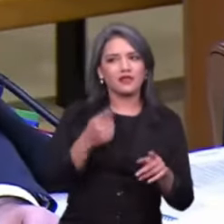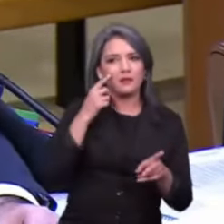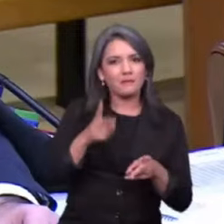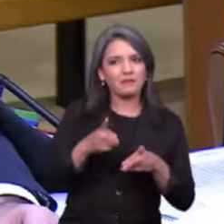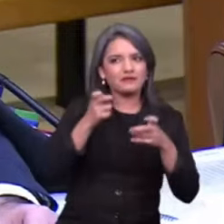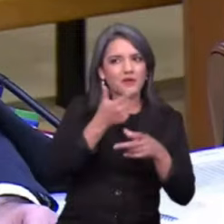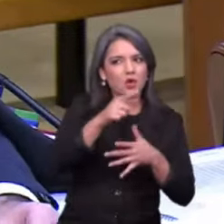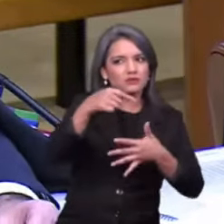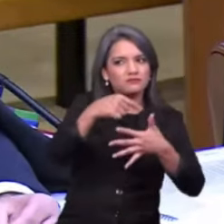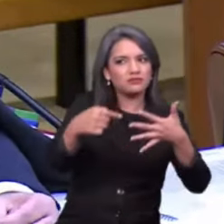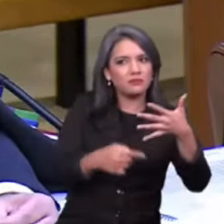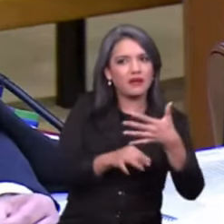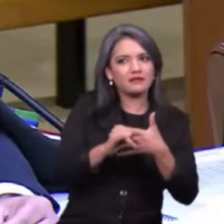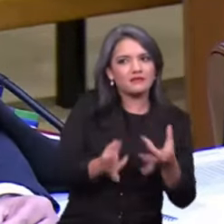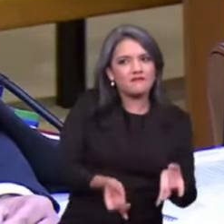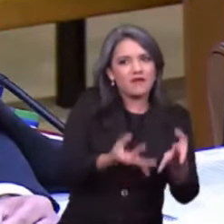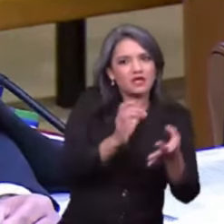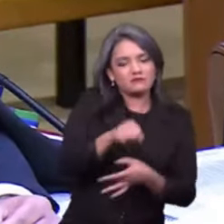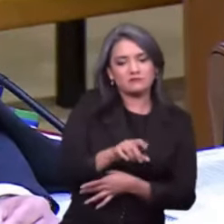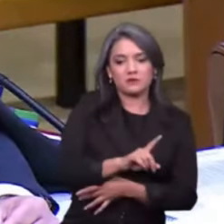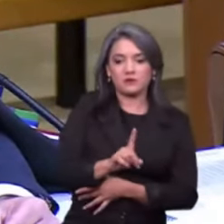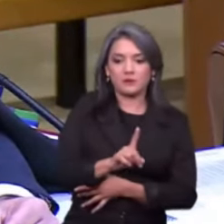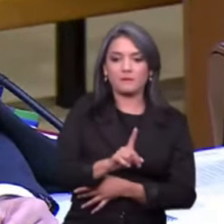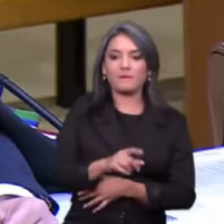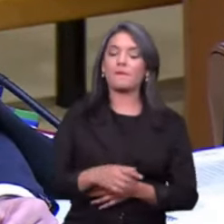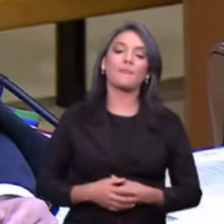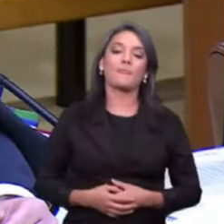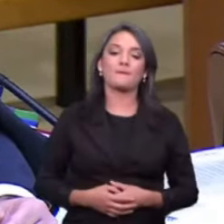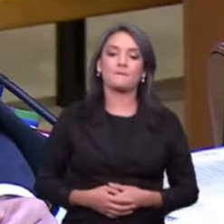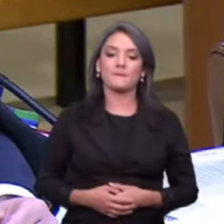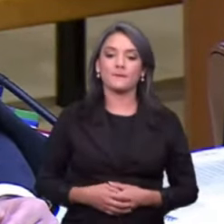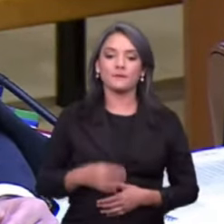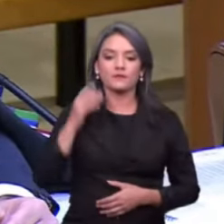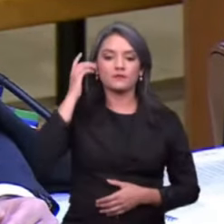Em complemento, com vista a estancar,